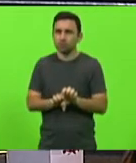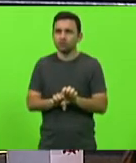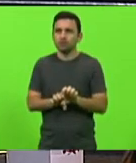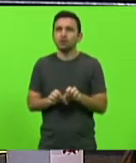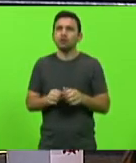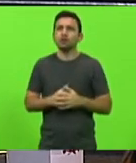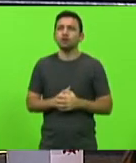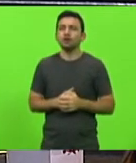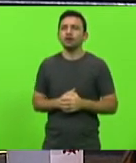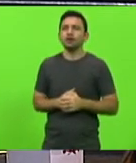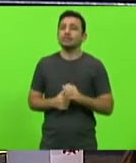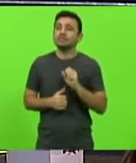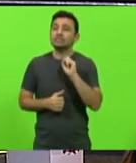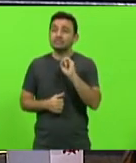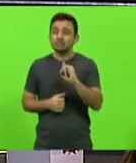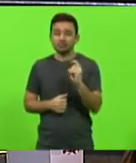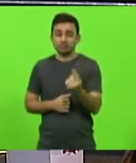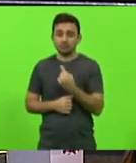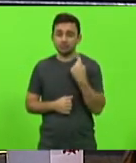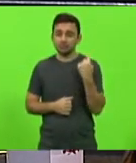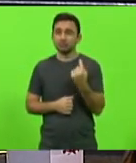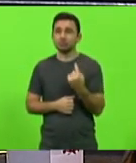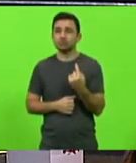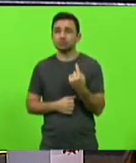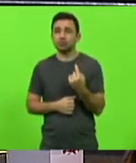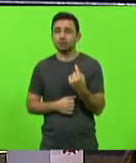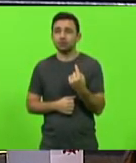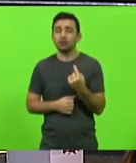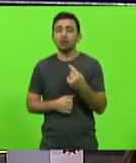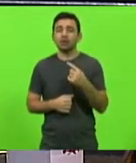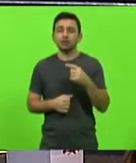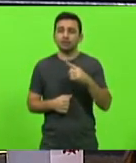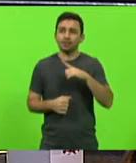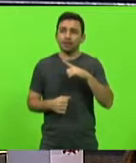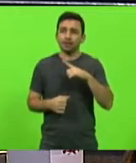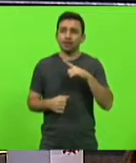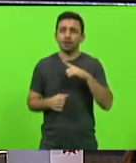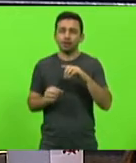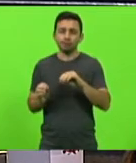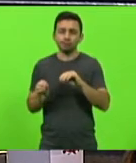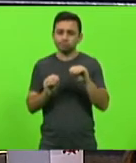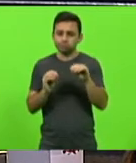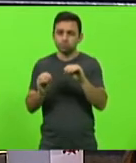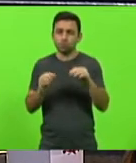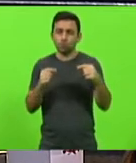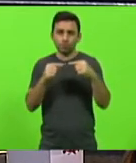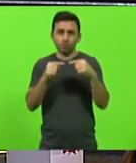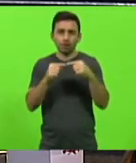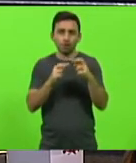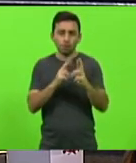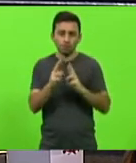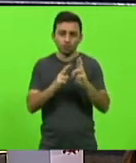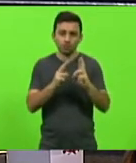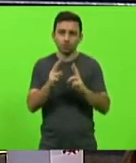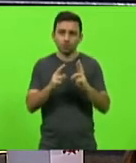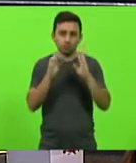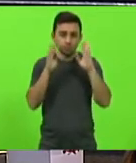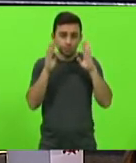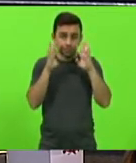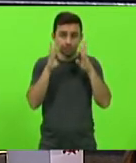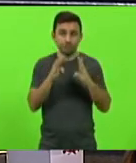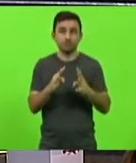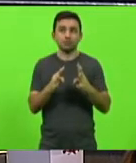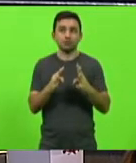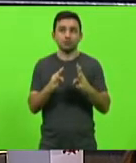se nós não tivermos, além da questão logística, no que diz respeito a rodovias, nós temos que agir